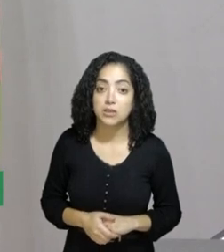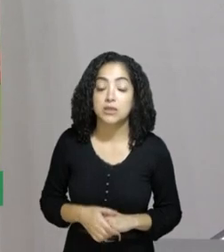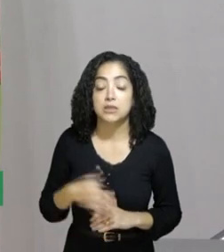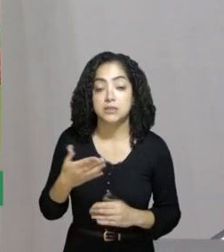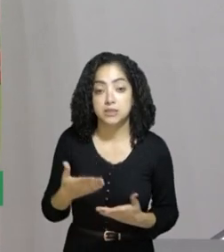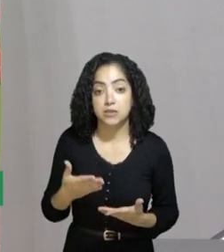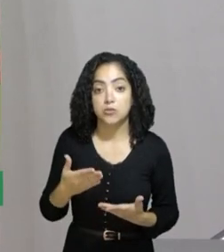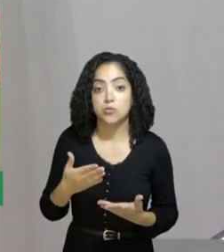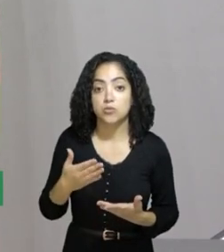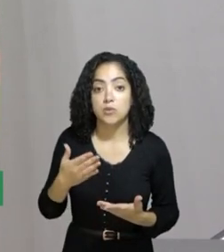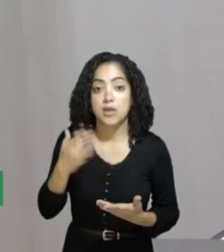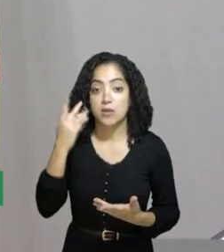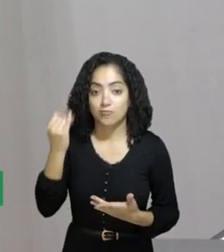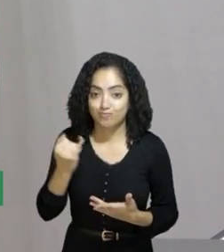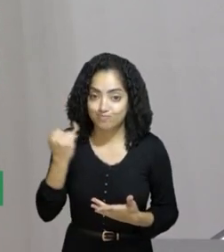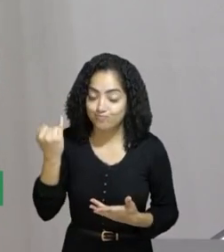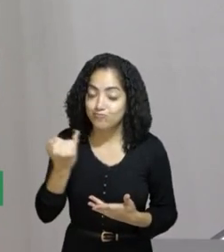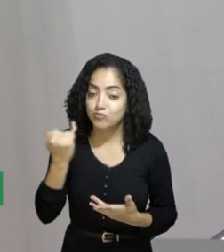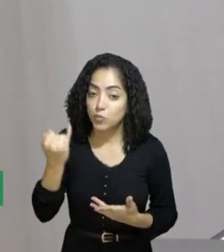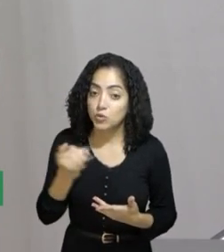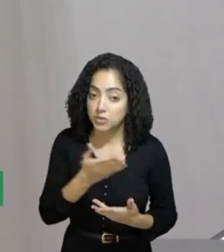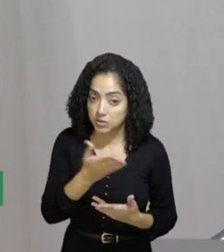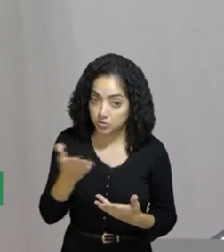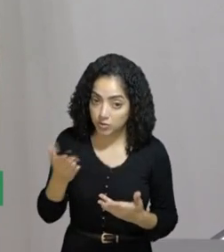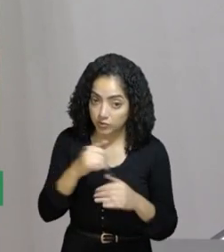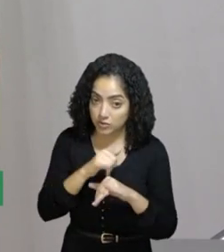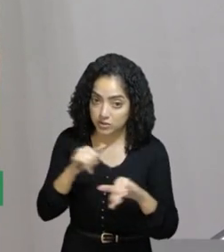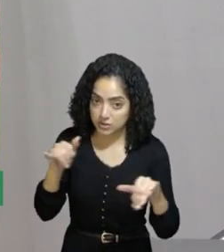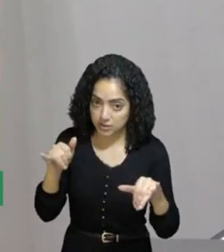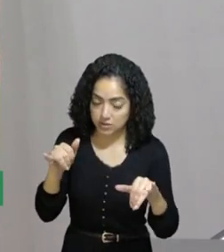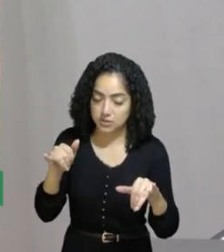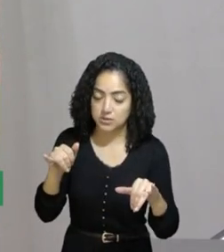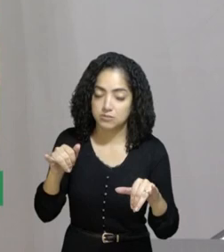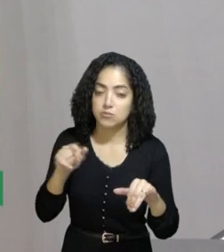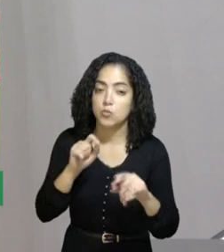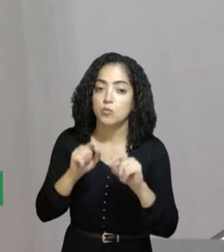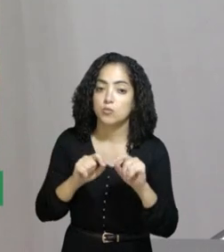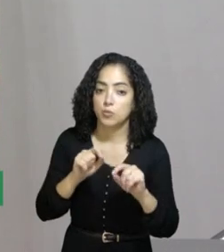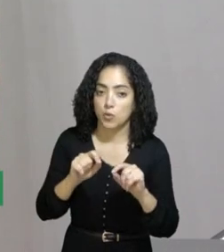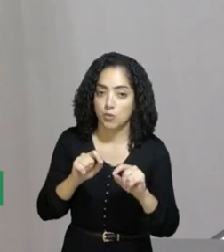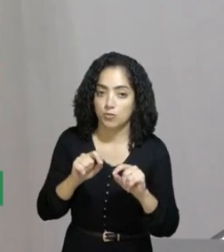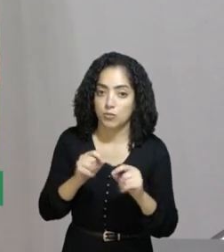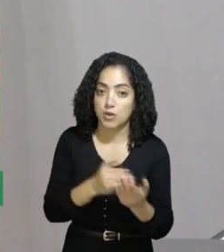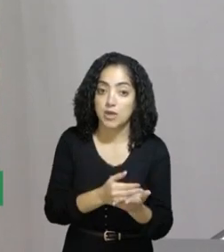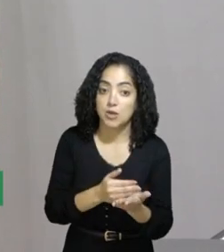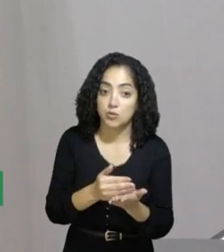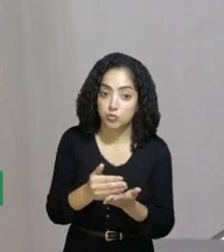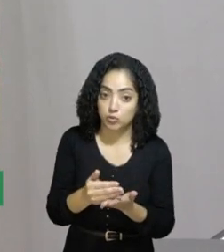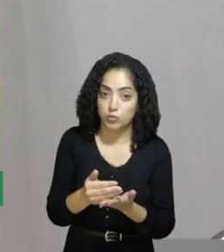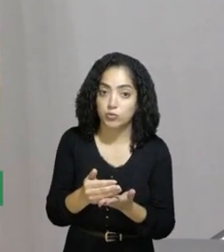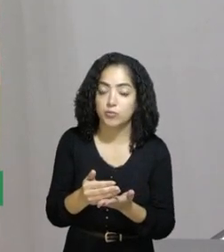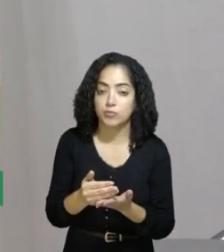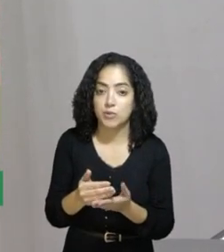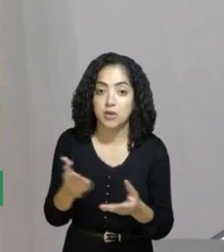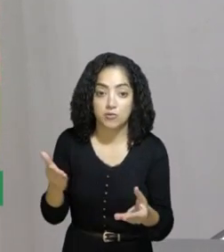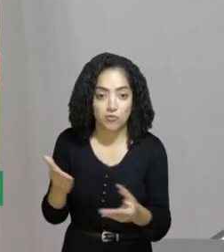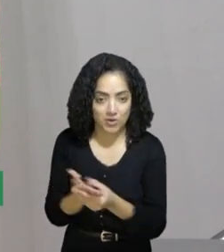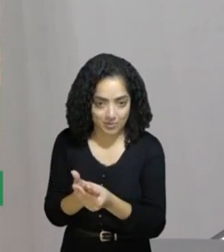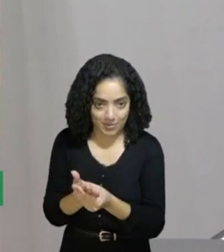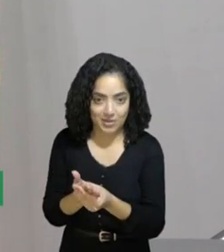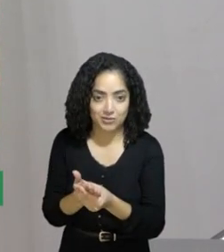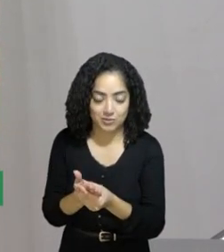relevante trazer aos senhores e à população as seguintes informações. Inicialmente, um processo foi aberto ainda